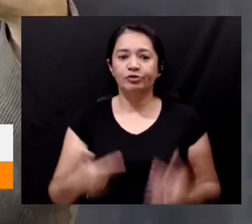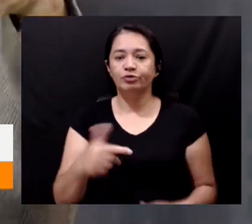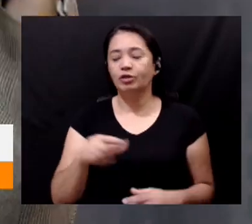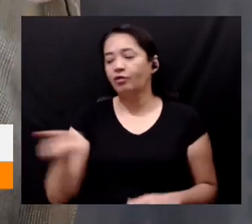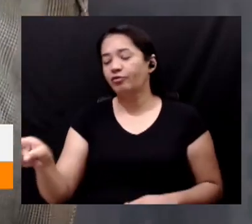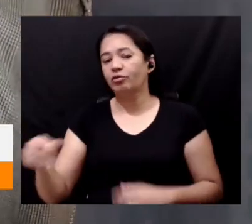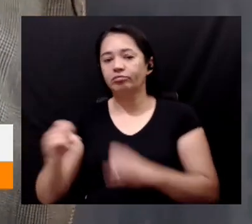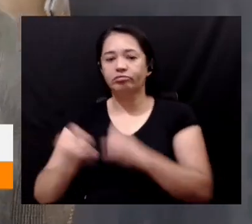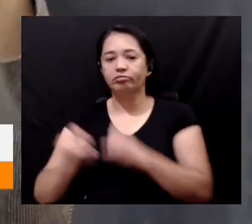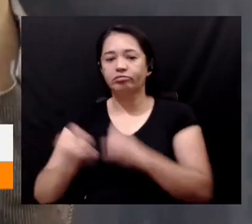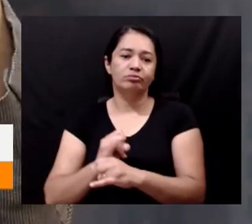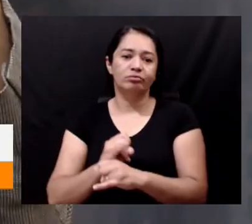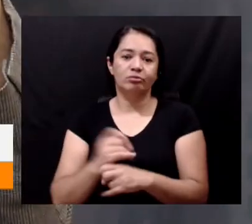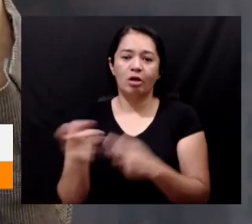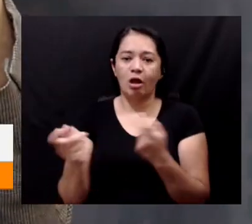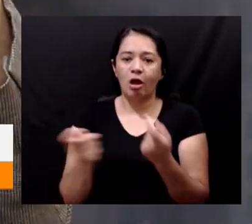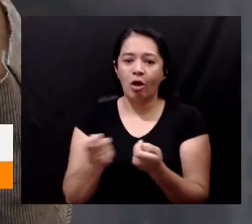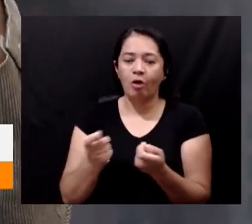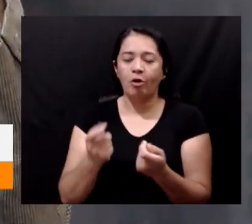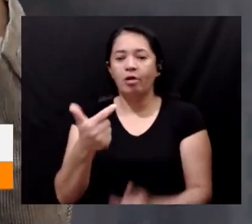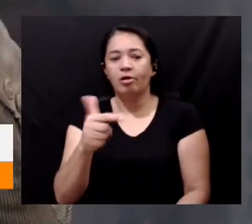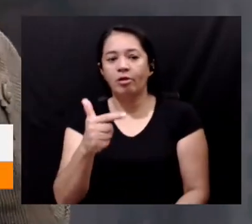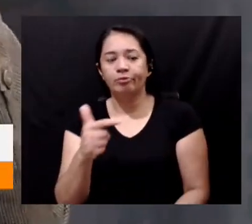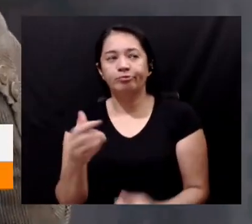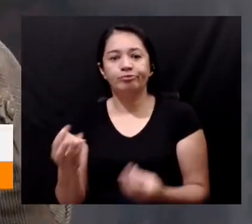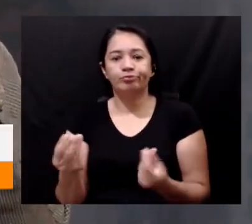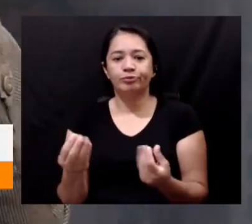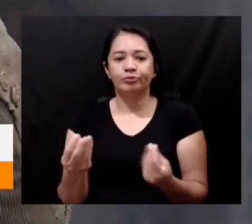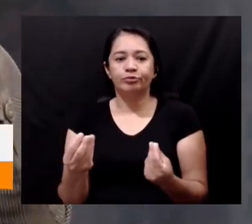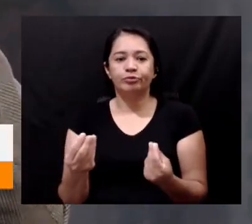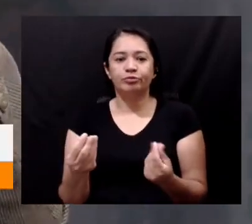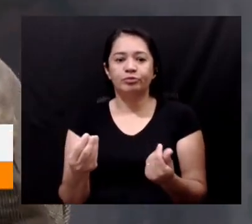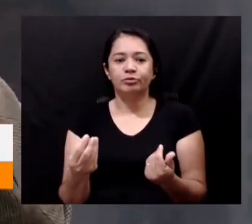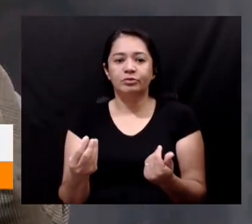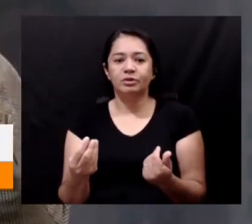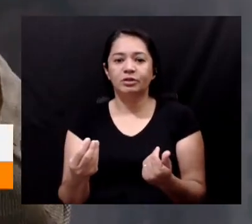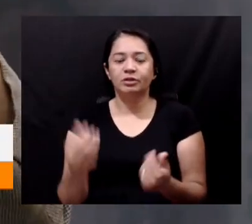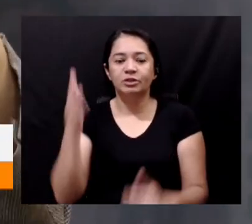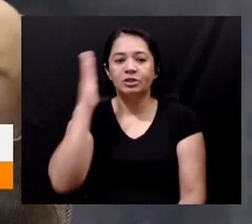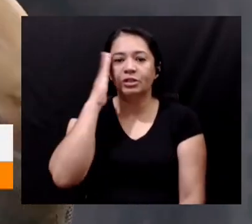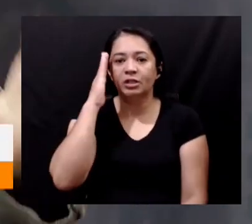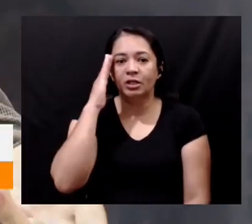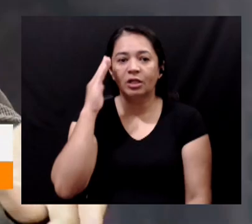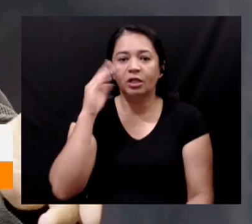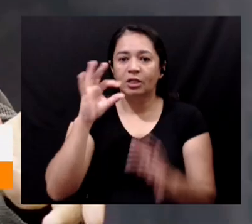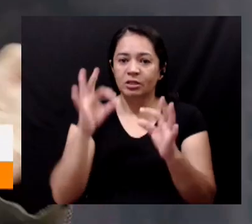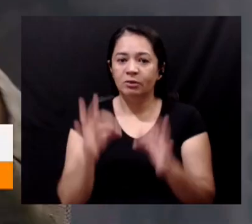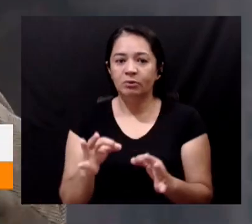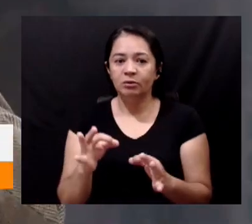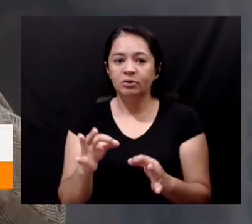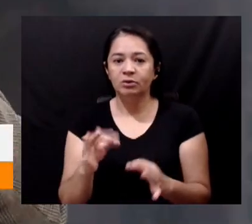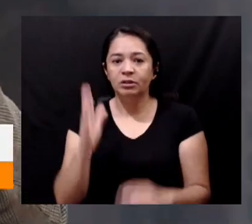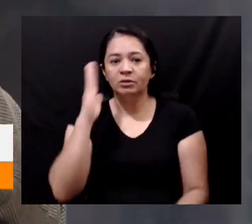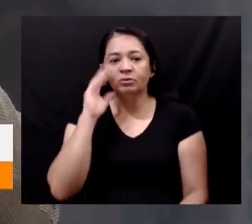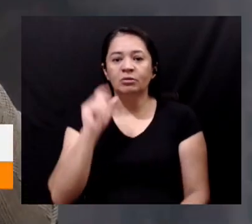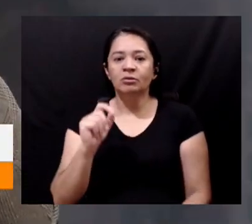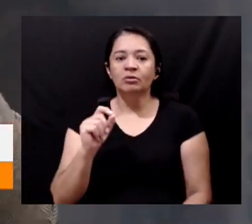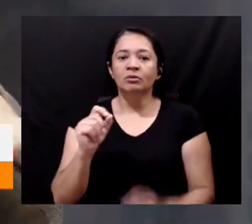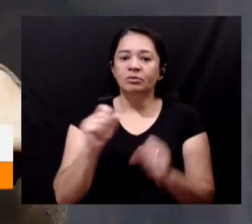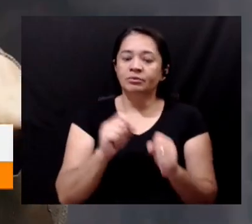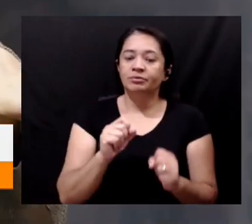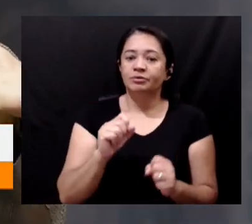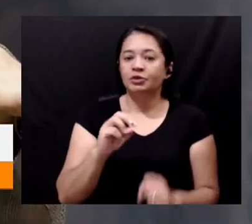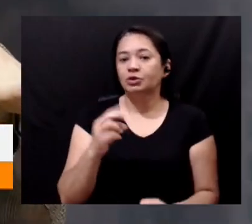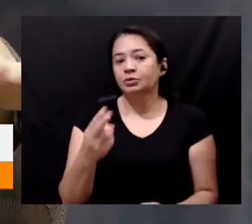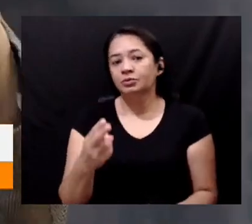a autorregulação, sem o nível de compreensão adequada ainda para saber o que que é saudável, o que que não é, eu vou no